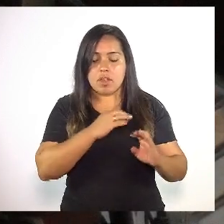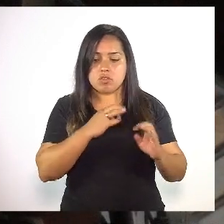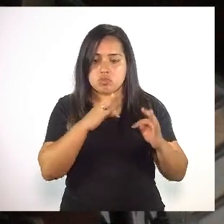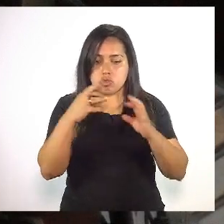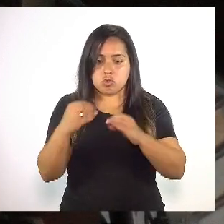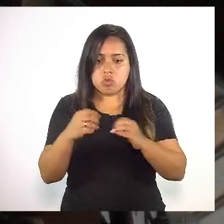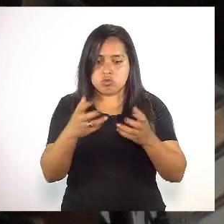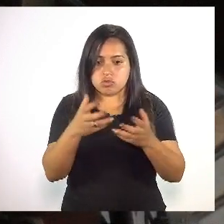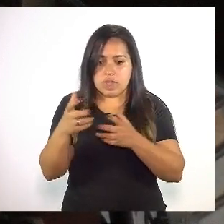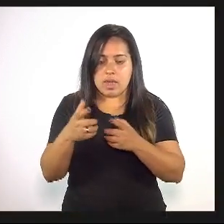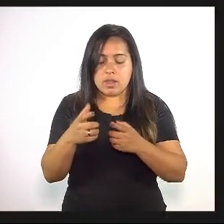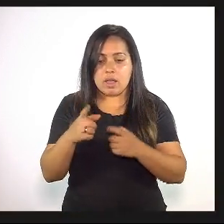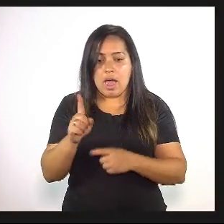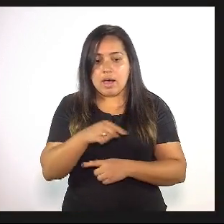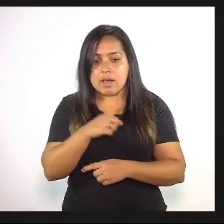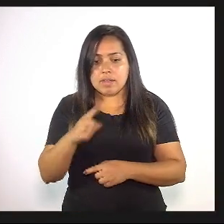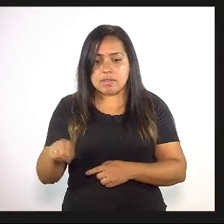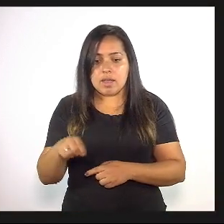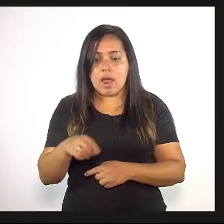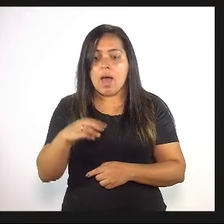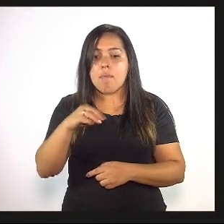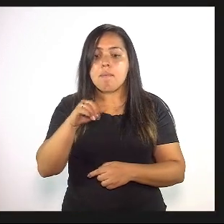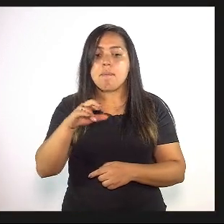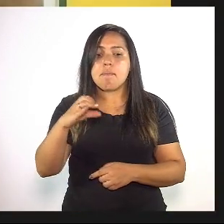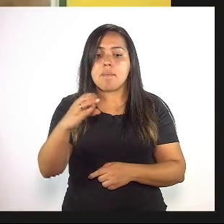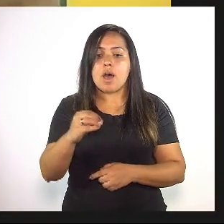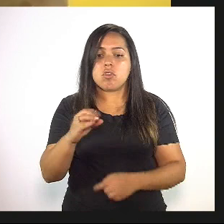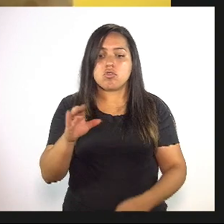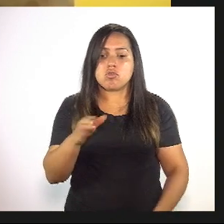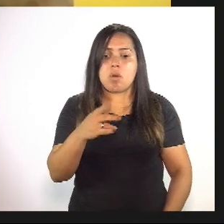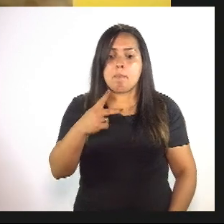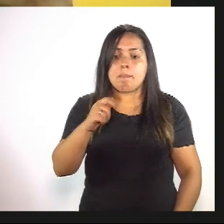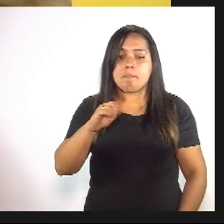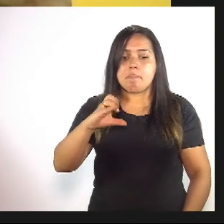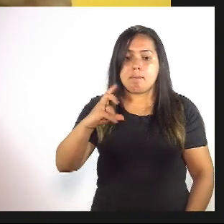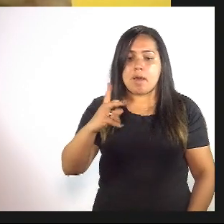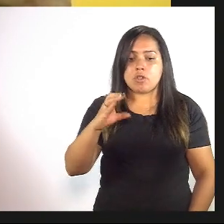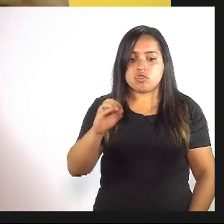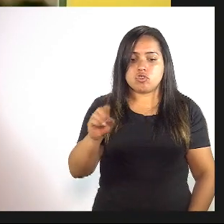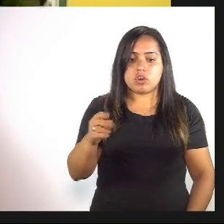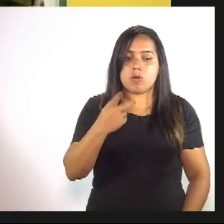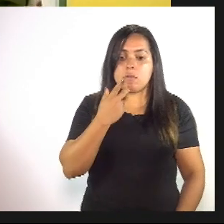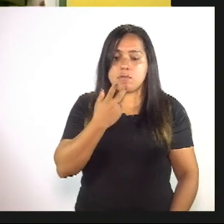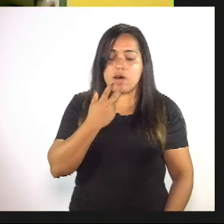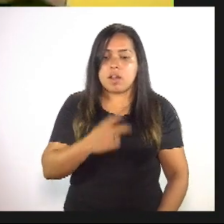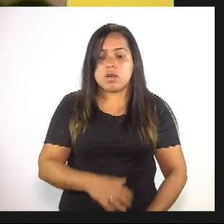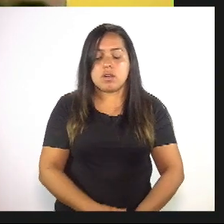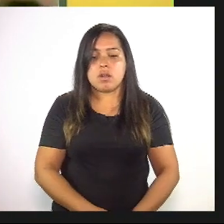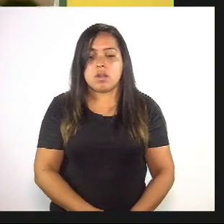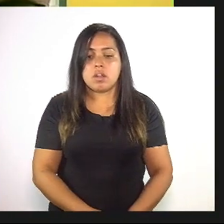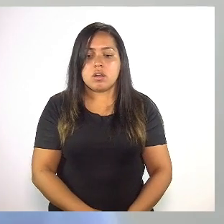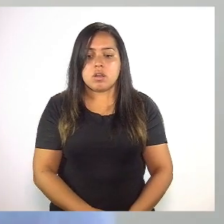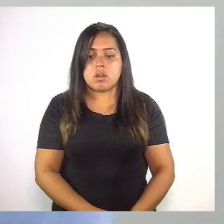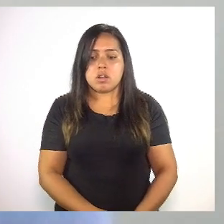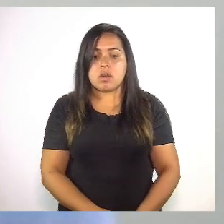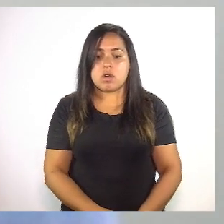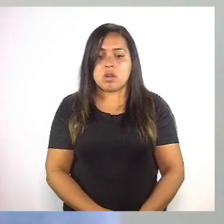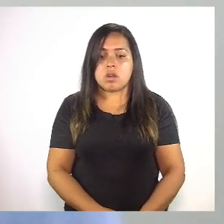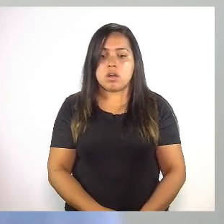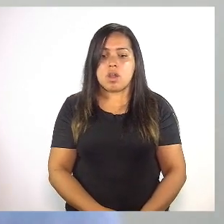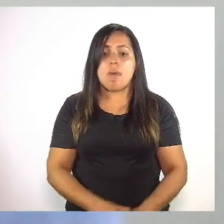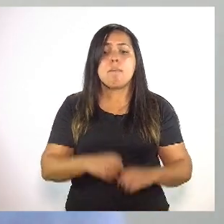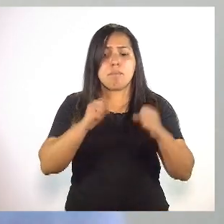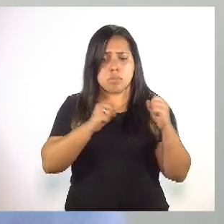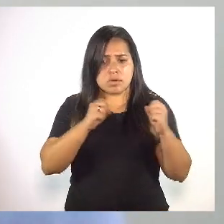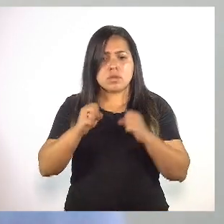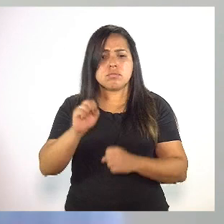quer suspender? Márcio Pacheco, fala alguma coisa, líder. Senhor presidente, acompanho o encaminhamento de Vossa Excelência. Podemos